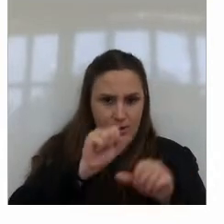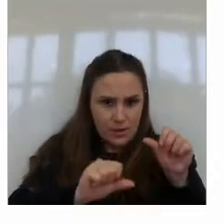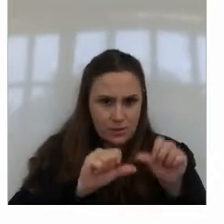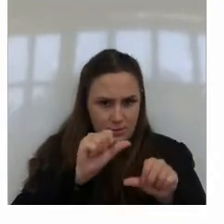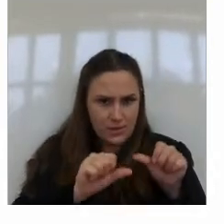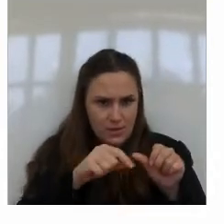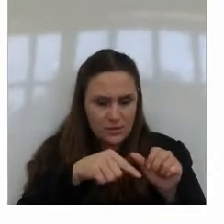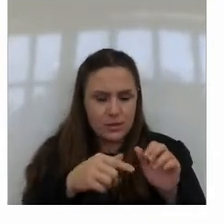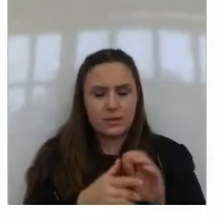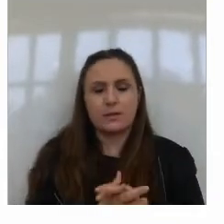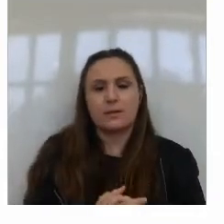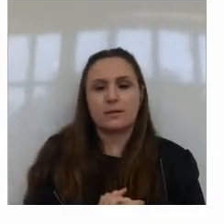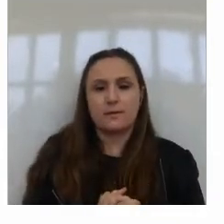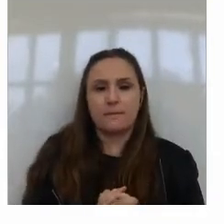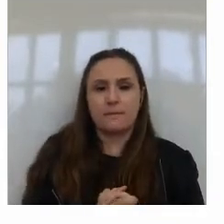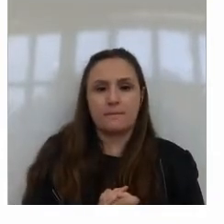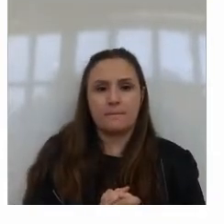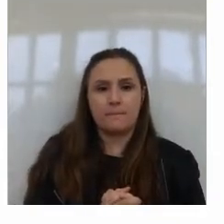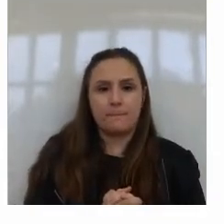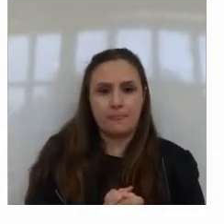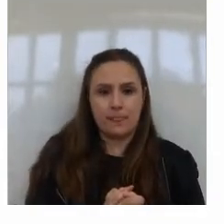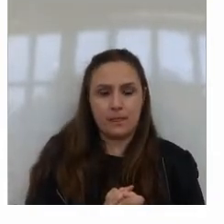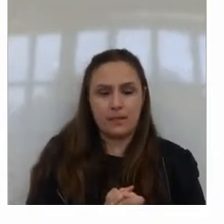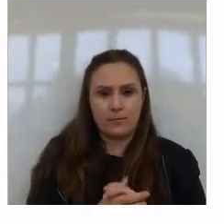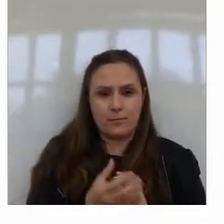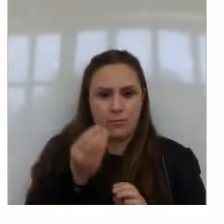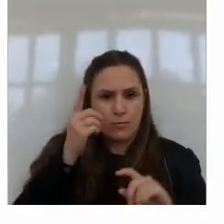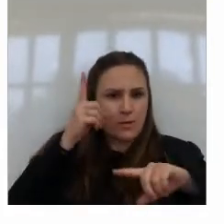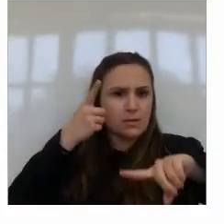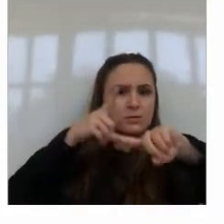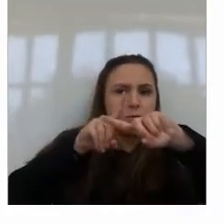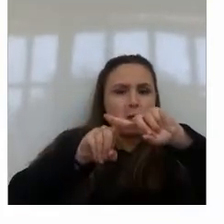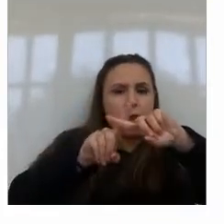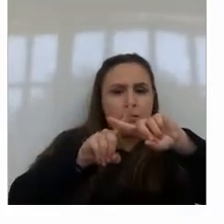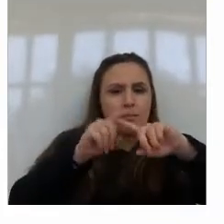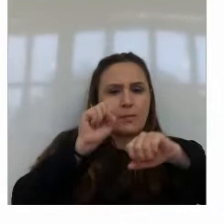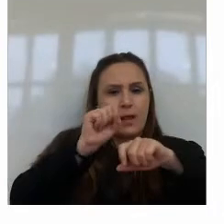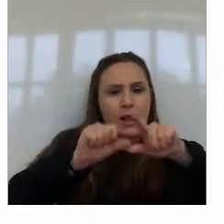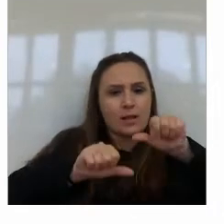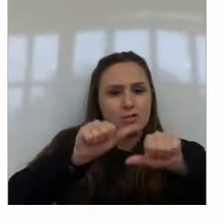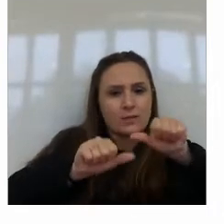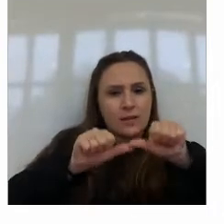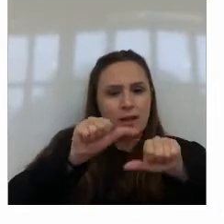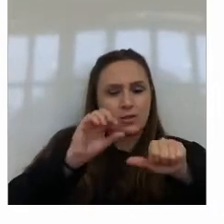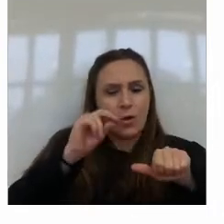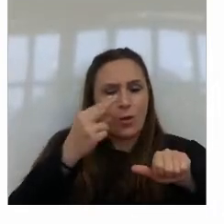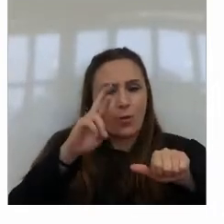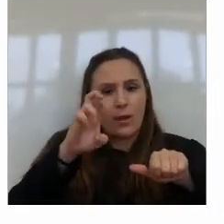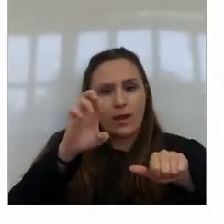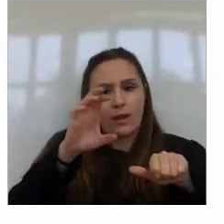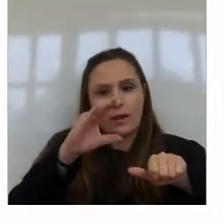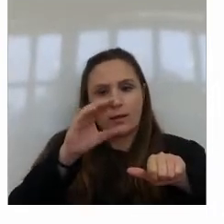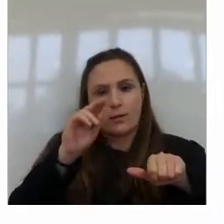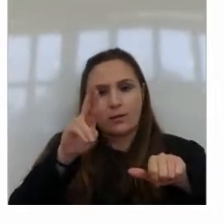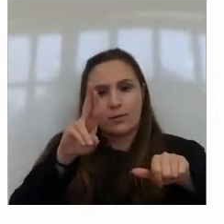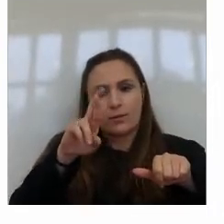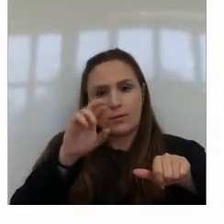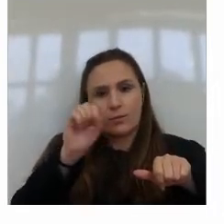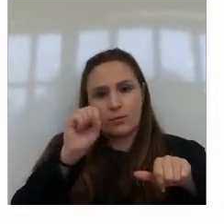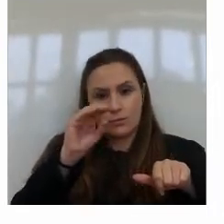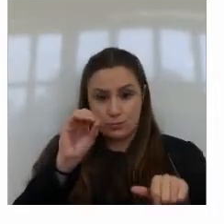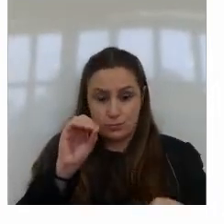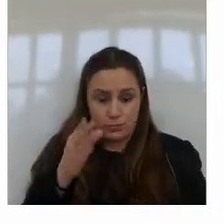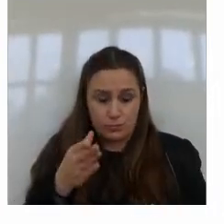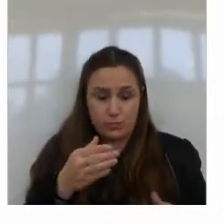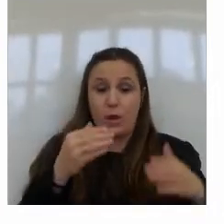5. Então vou na atividade tarefa, aqui no tópico, e vou em adicionar uma atividade ou